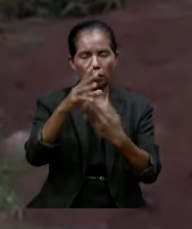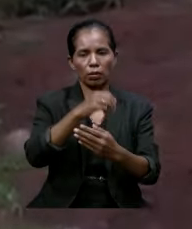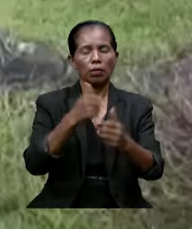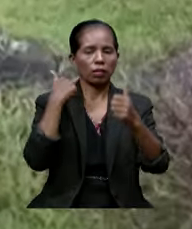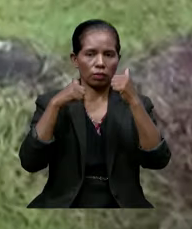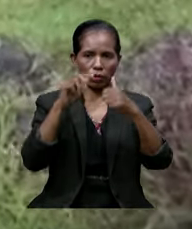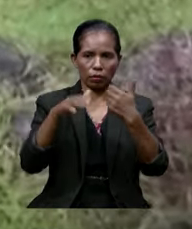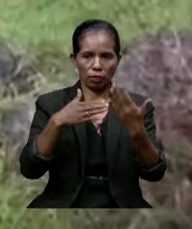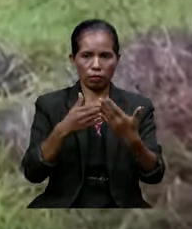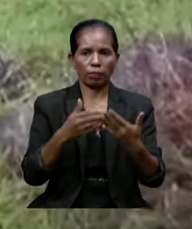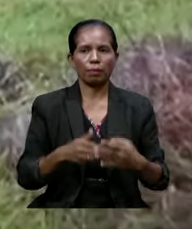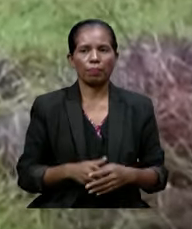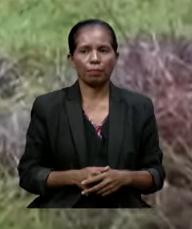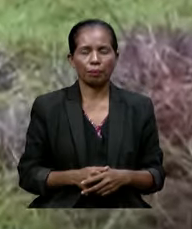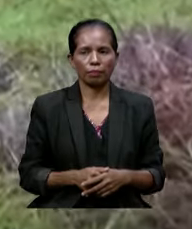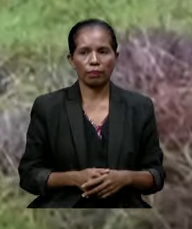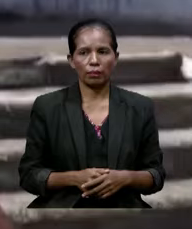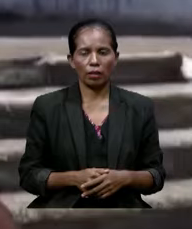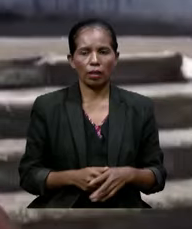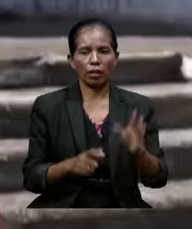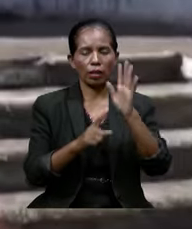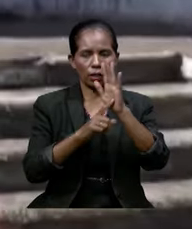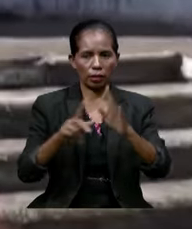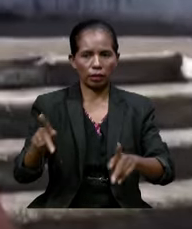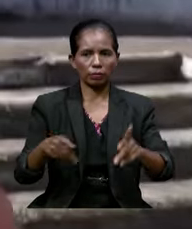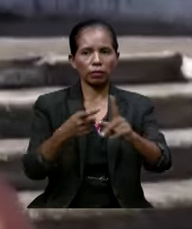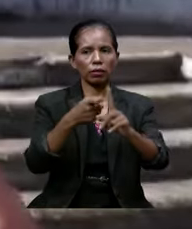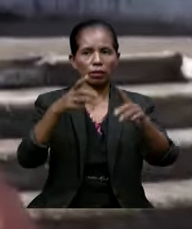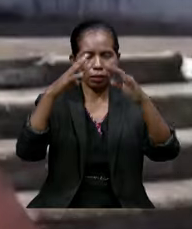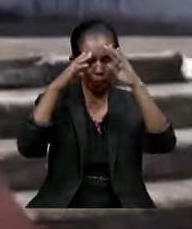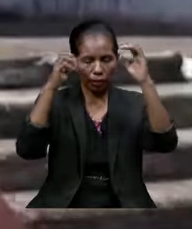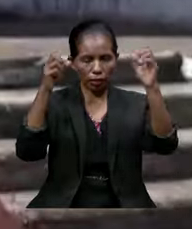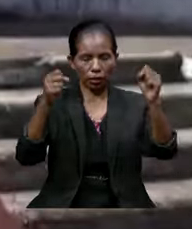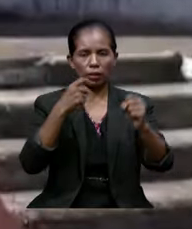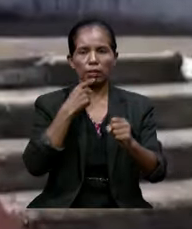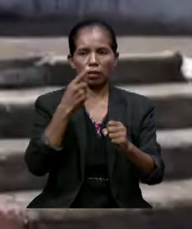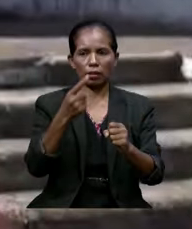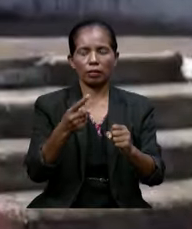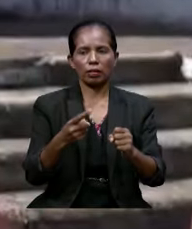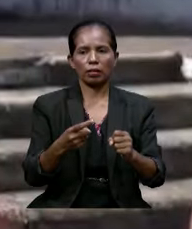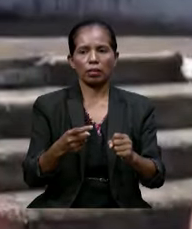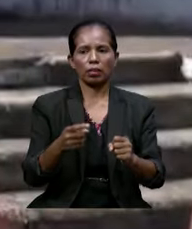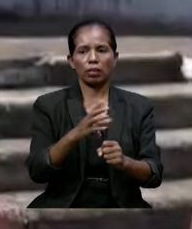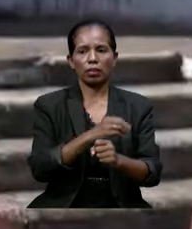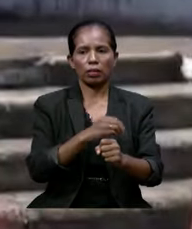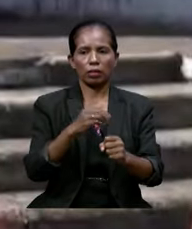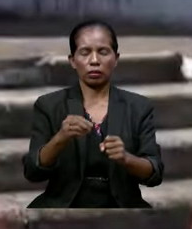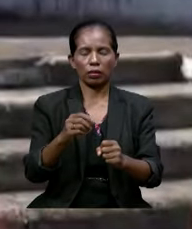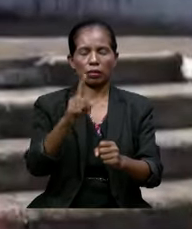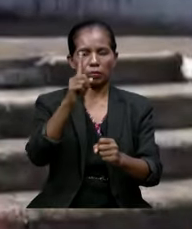roto maka publica o presidente da república katakas iha